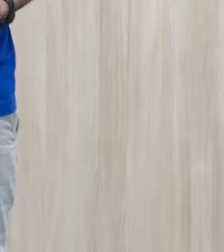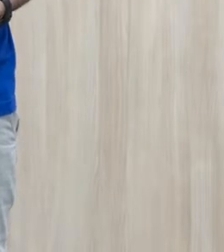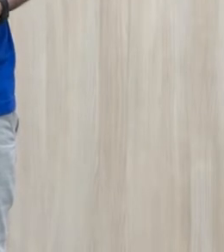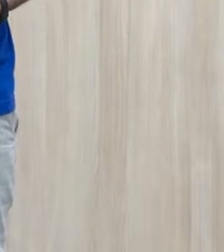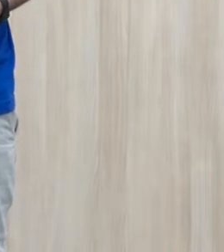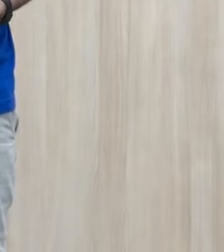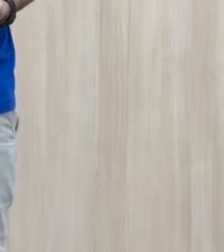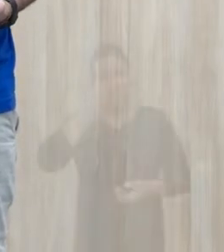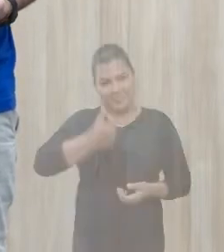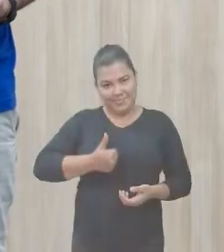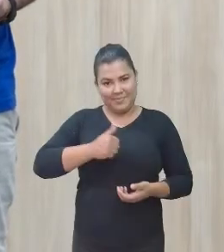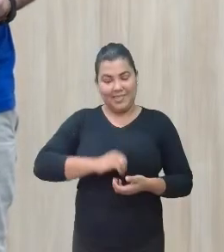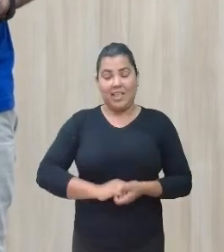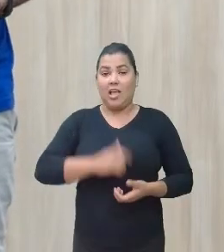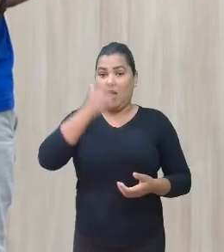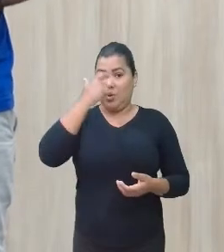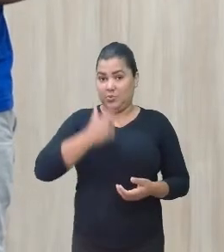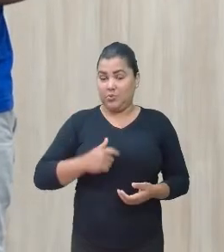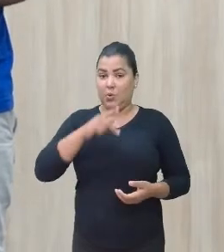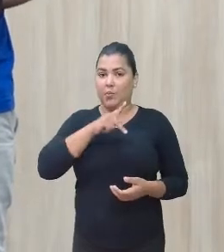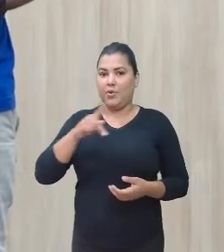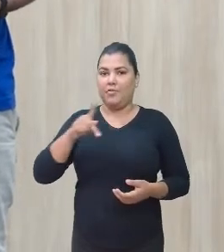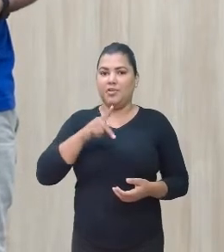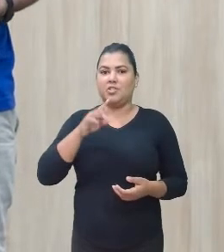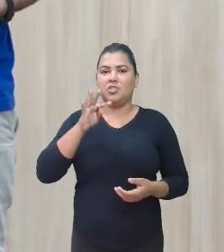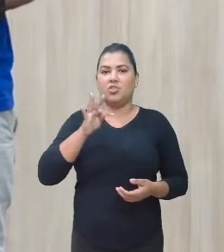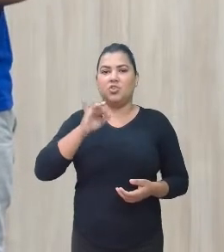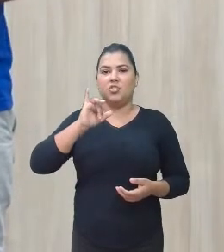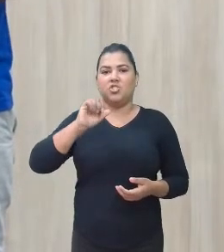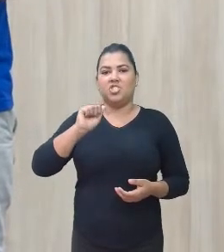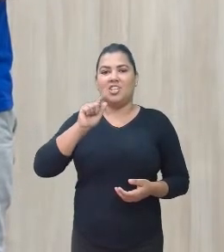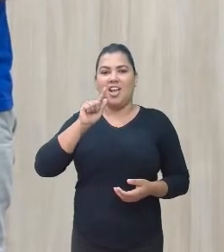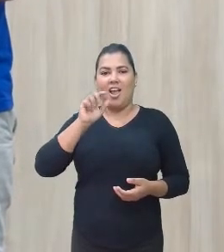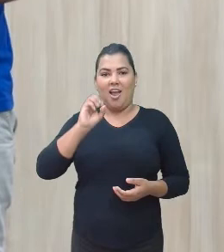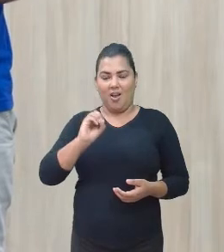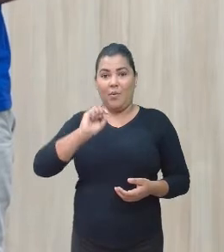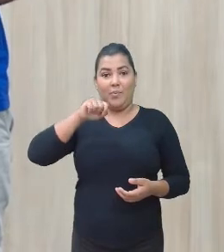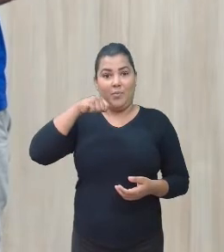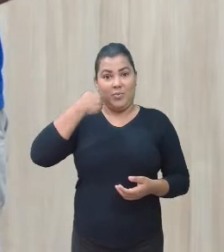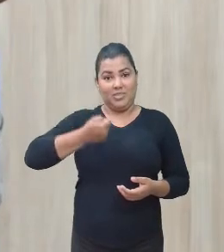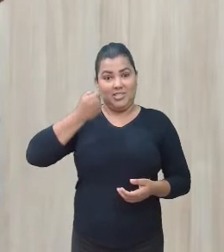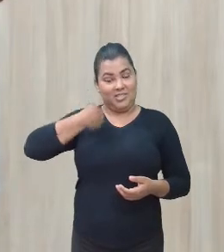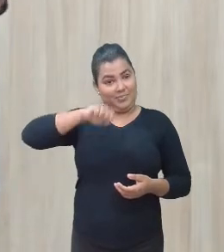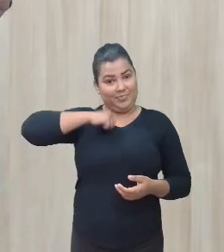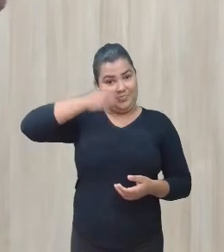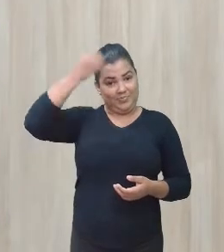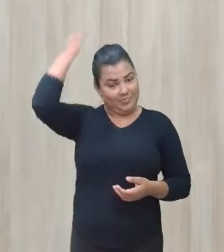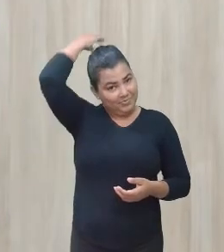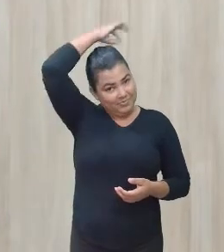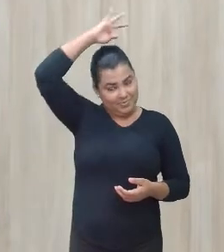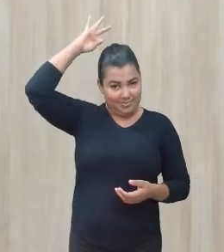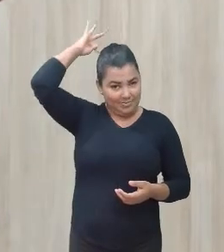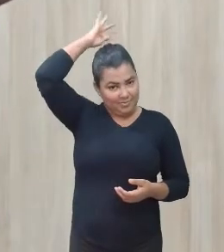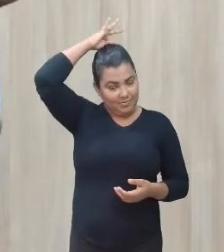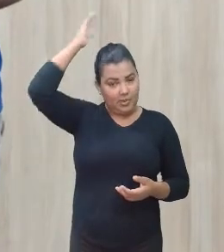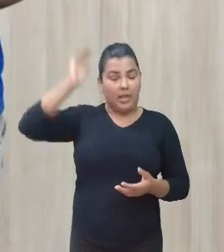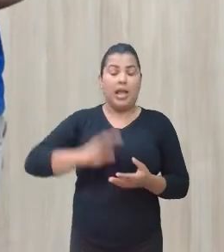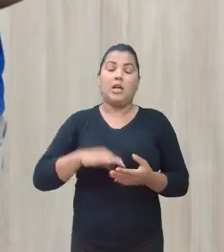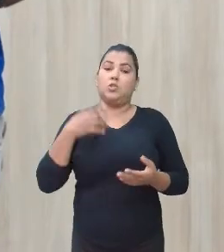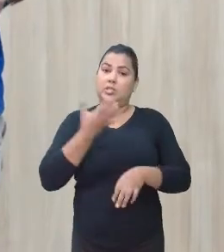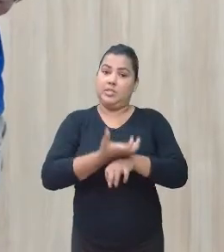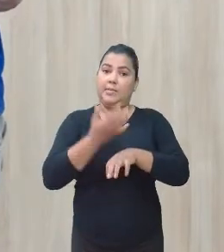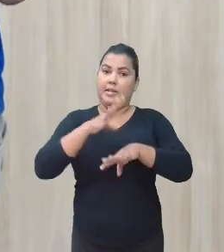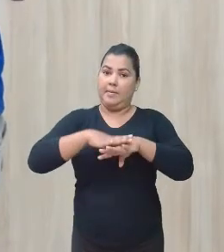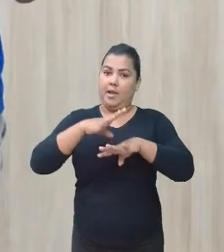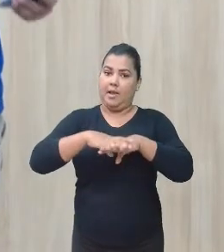Olá pessoal, tudo bem? Eu me chamo professor Tiago de Matemática e estamos iniciando mais uma aula da Escola Municipal para